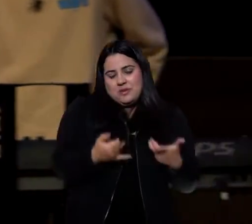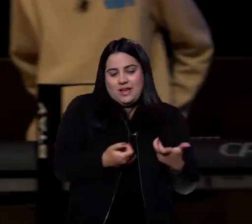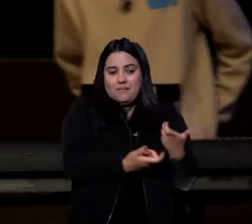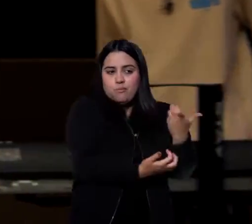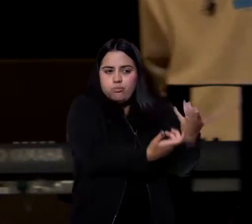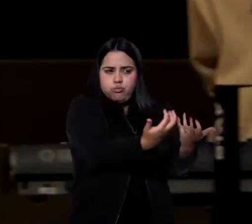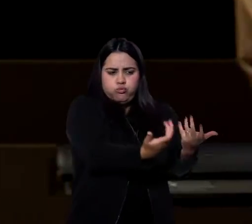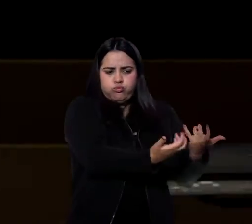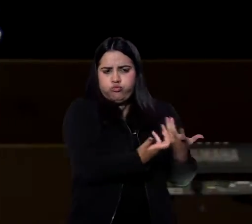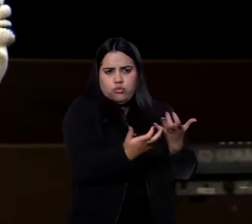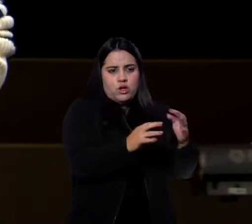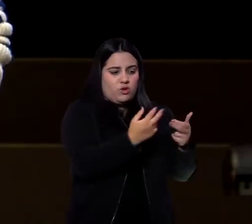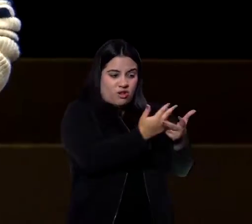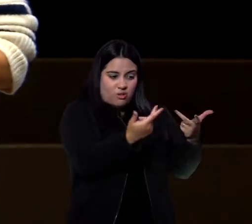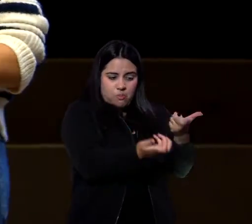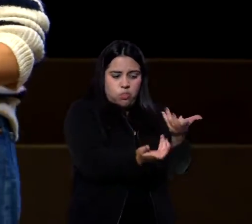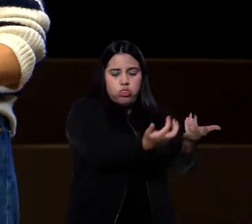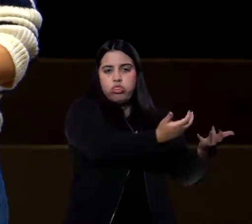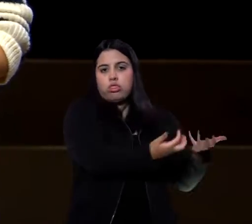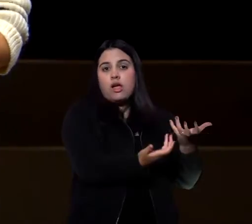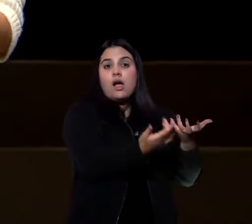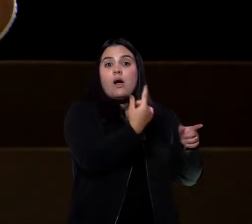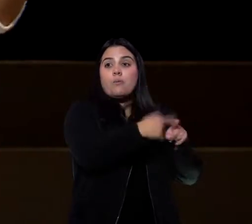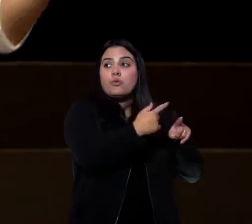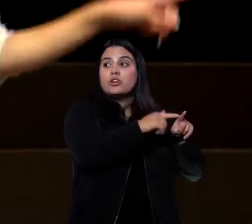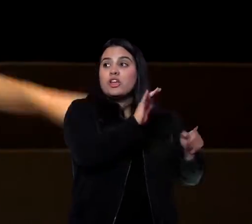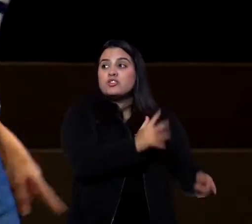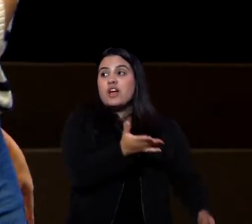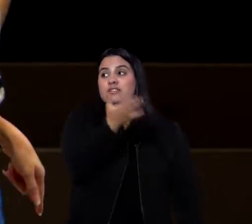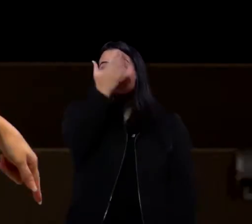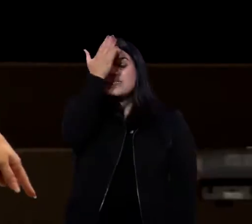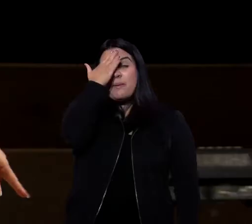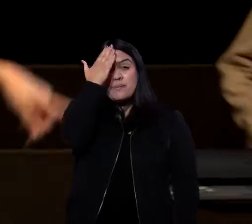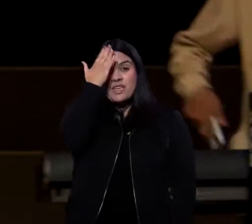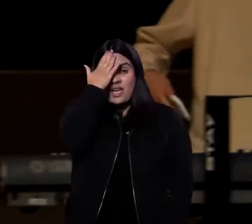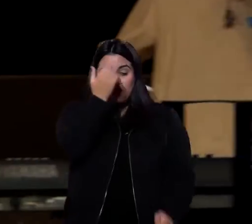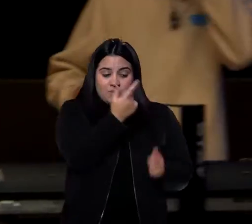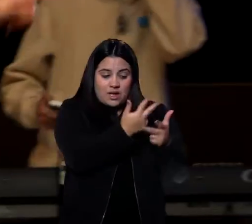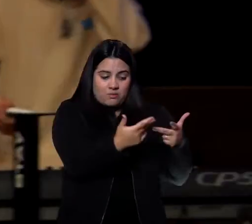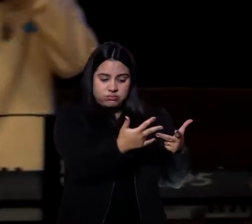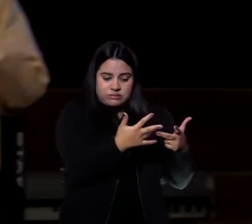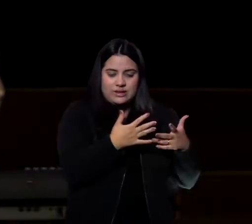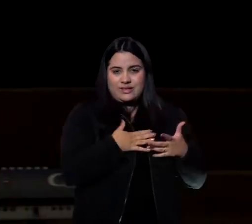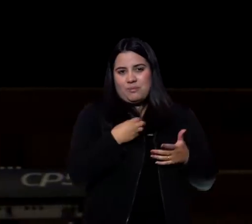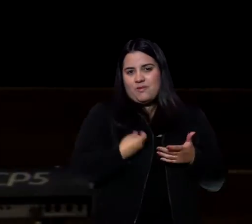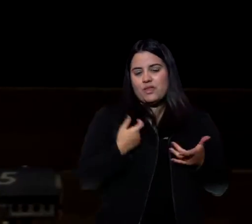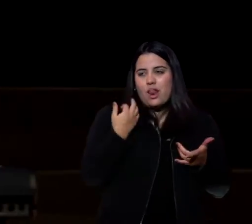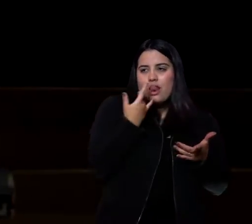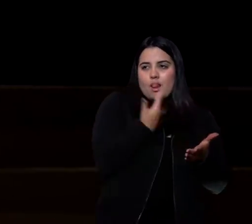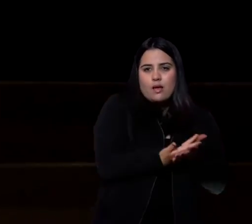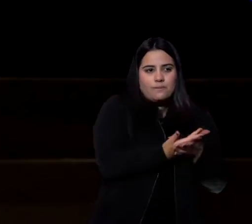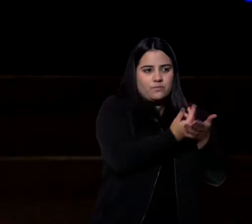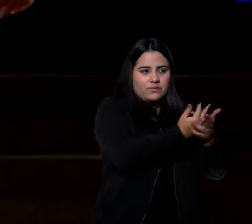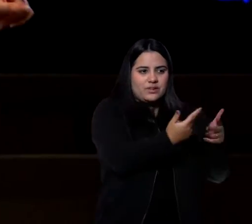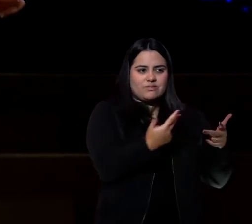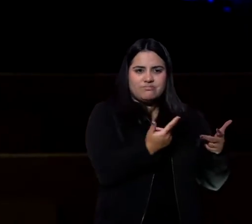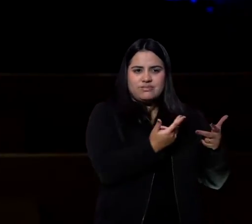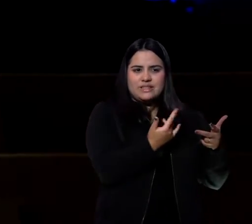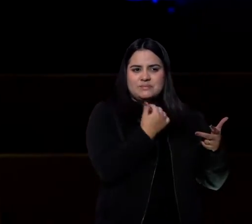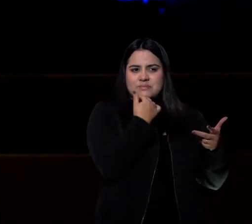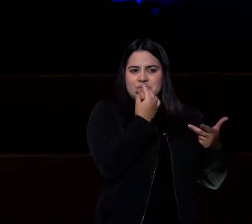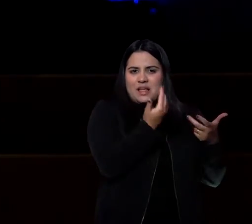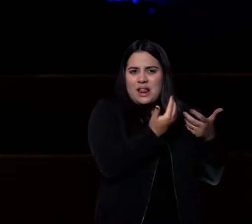ele botou fogo em todas as coisas, porque ele sabia que nenhum dos bens que ele tinha acumulado até ali na vida dele fariam